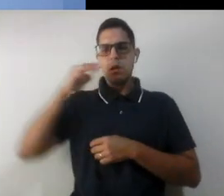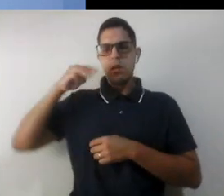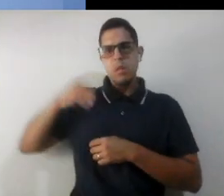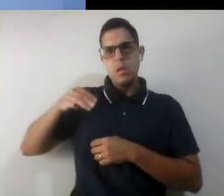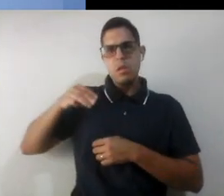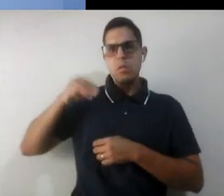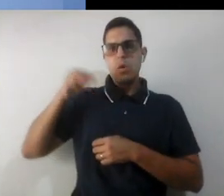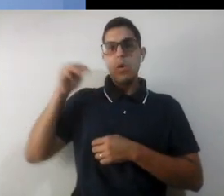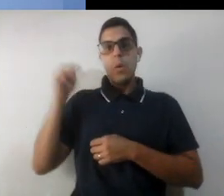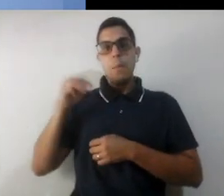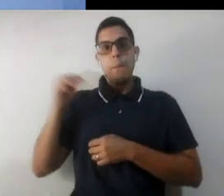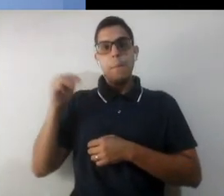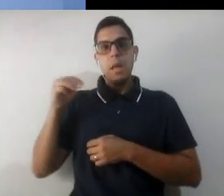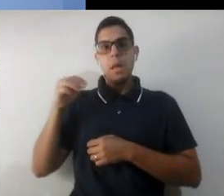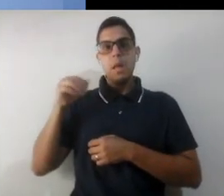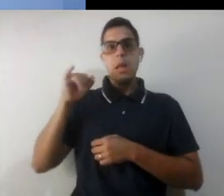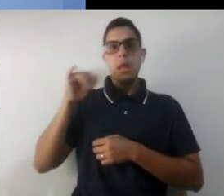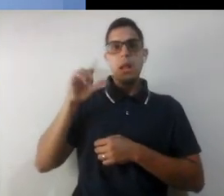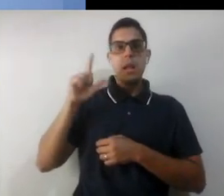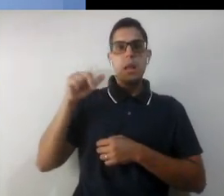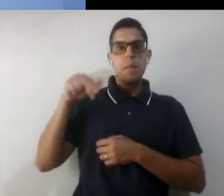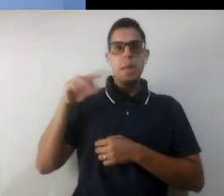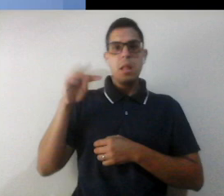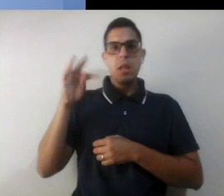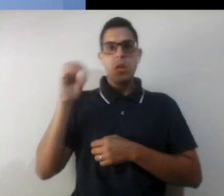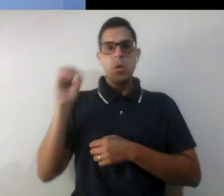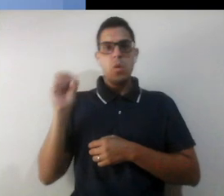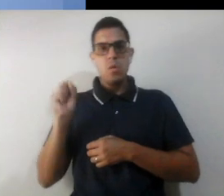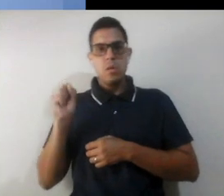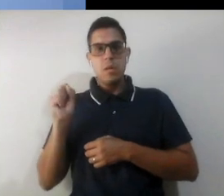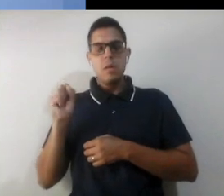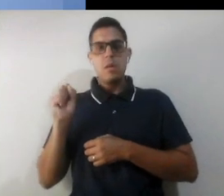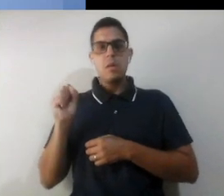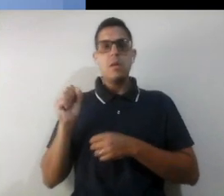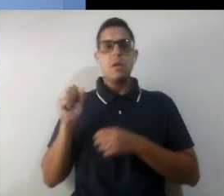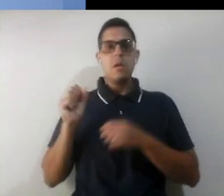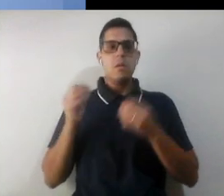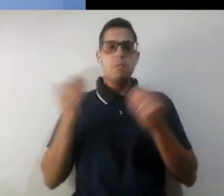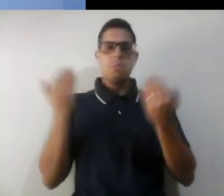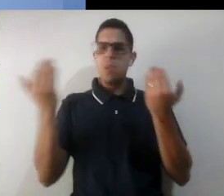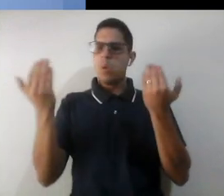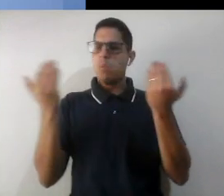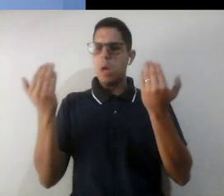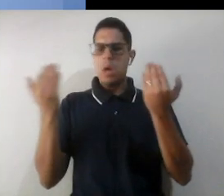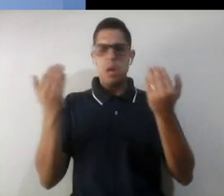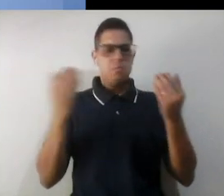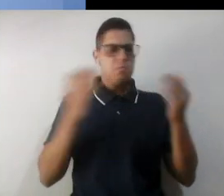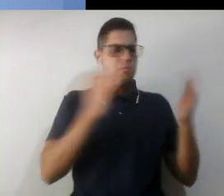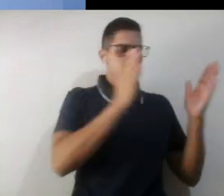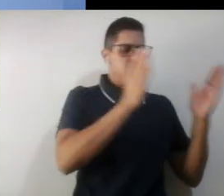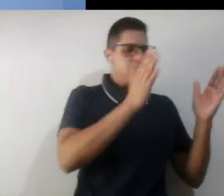proporciona a comparação da sua indicação com a distância a ser avaliada.